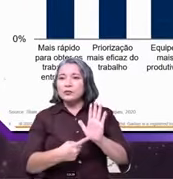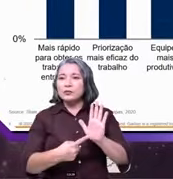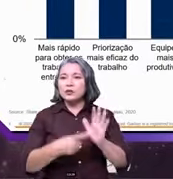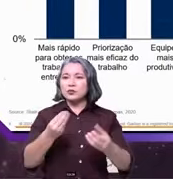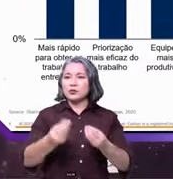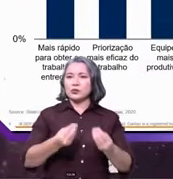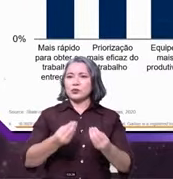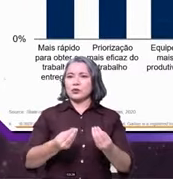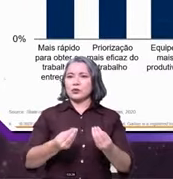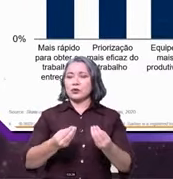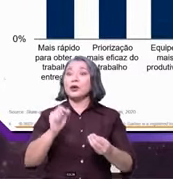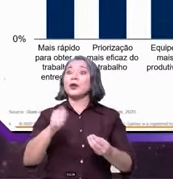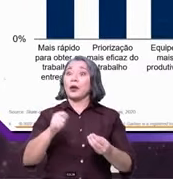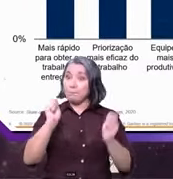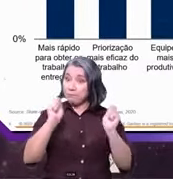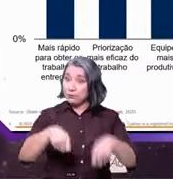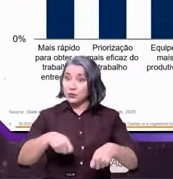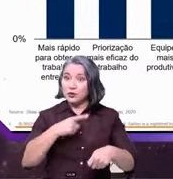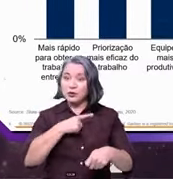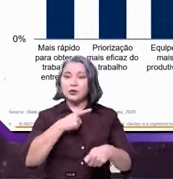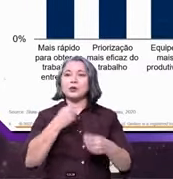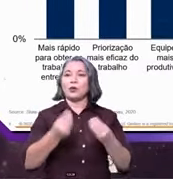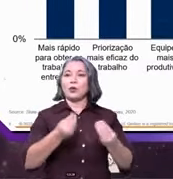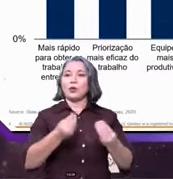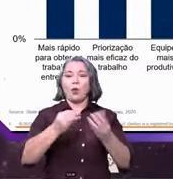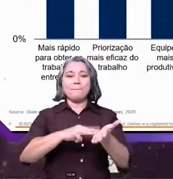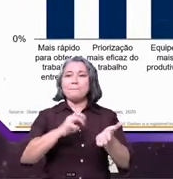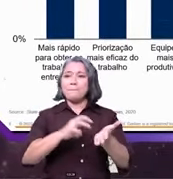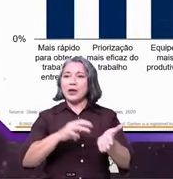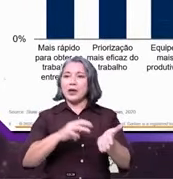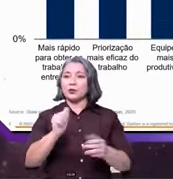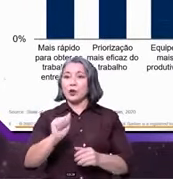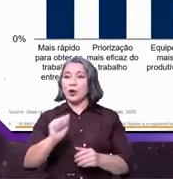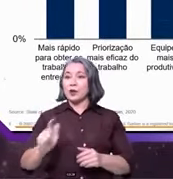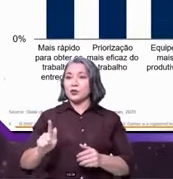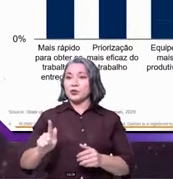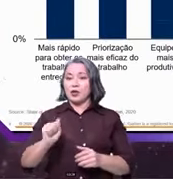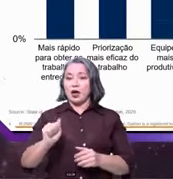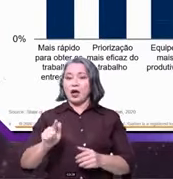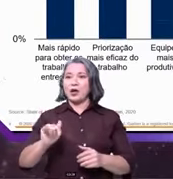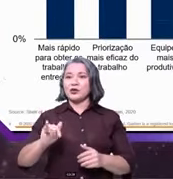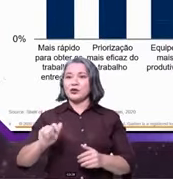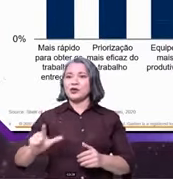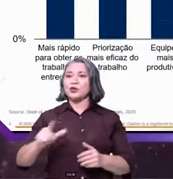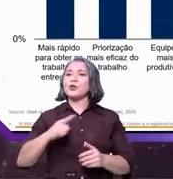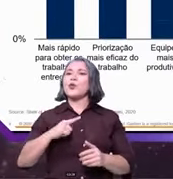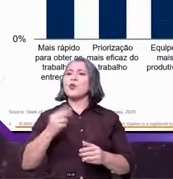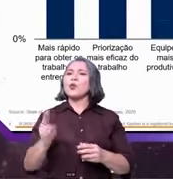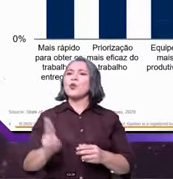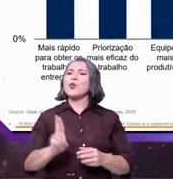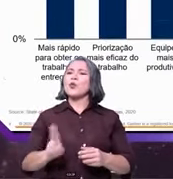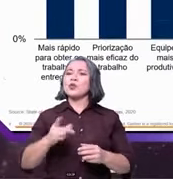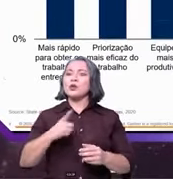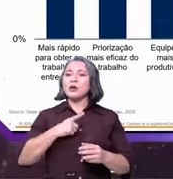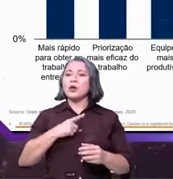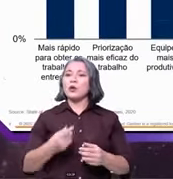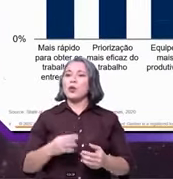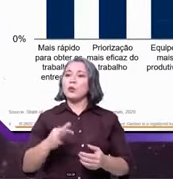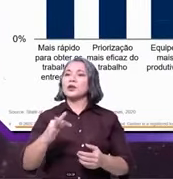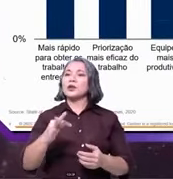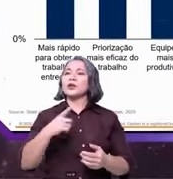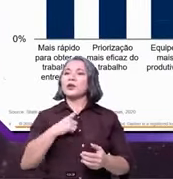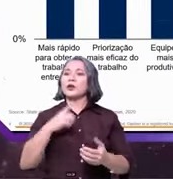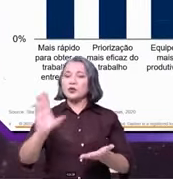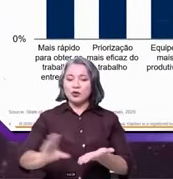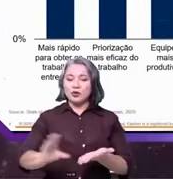depoimento, que é possível, através do método ágil, usar o método ágil como uma ferramenta de inovação na